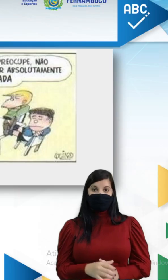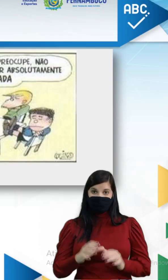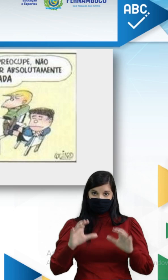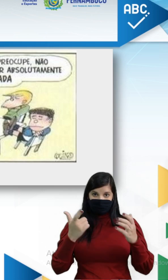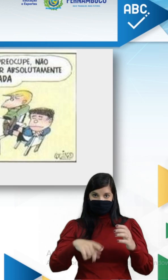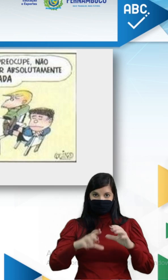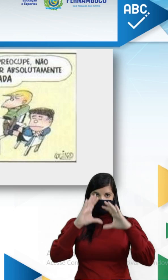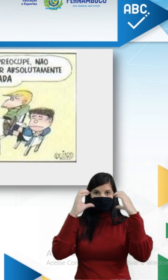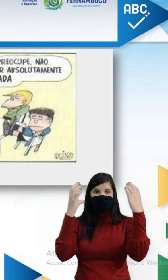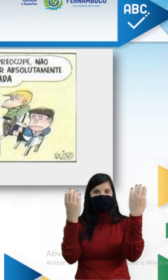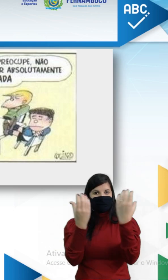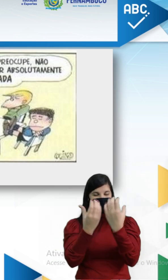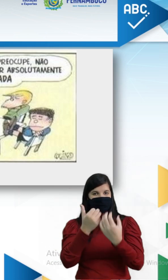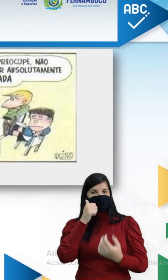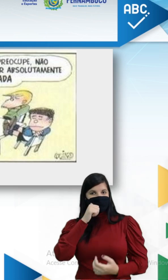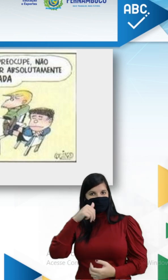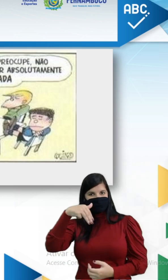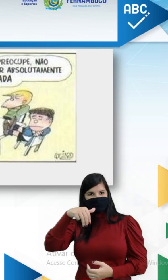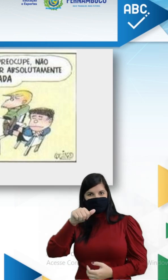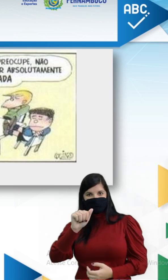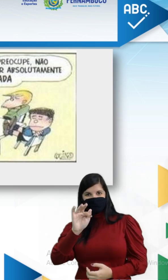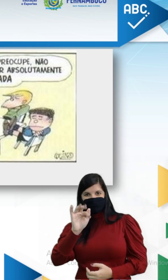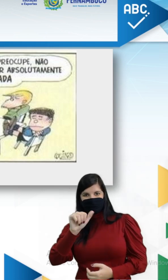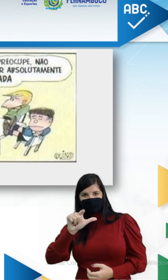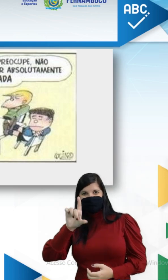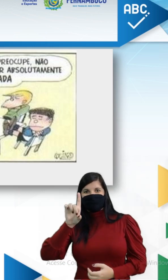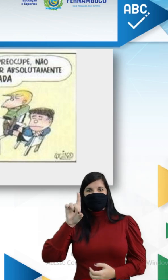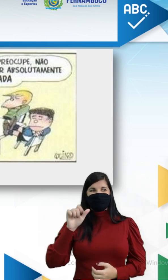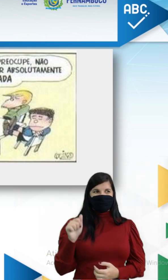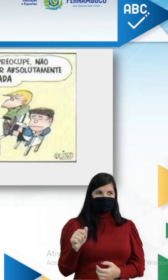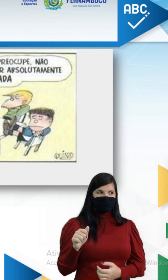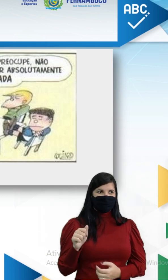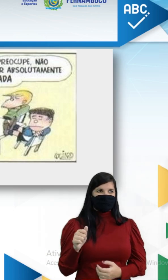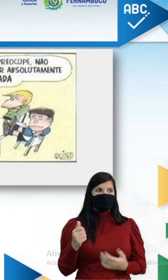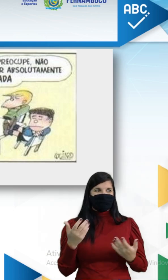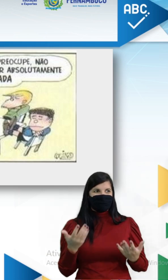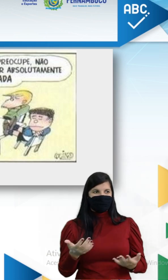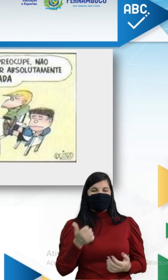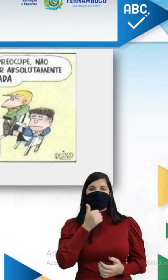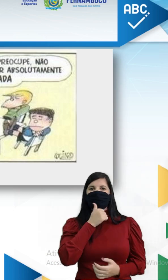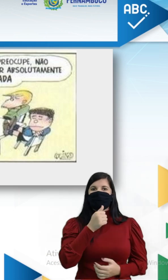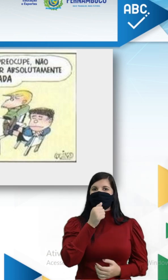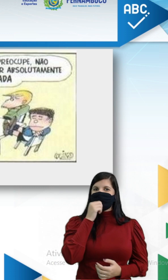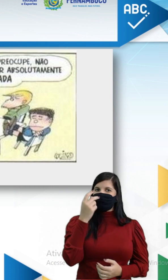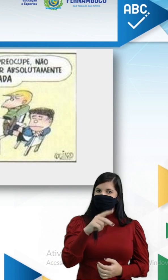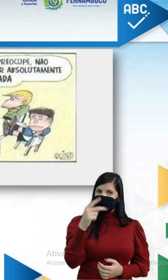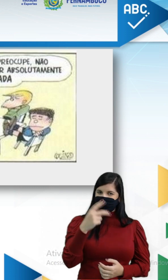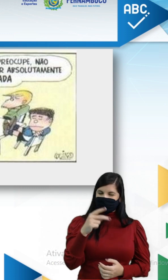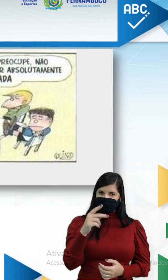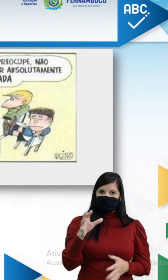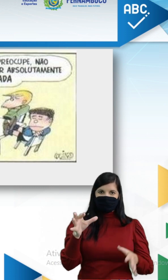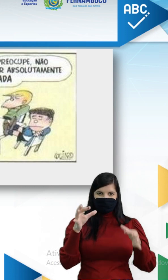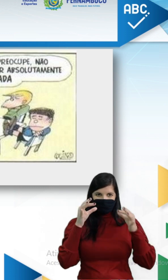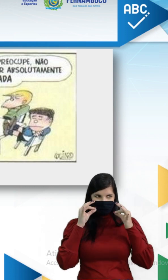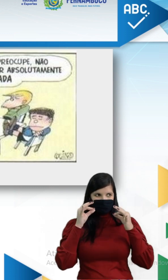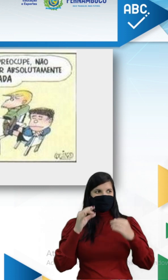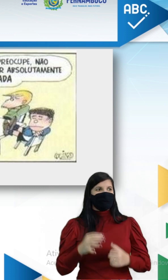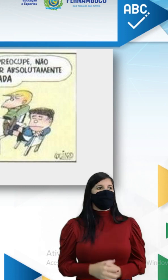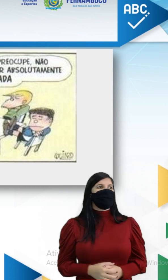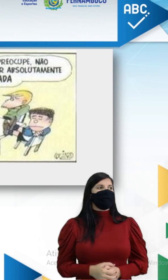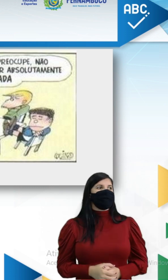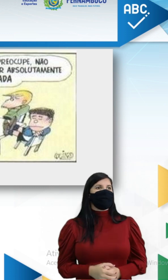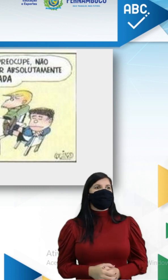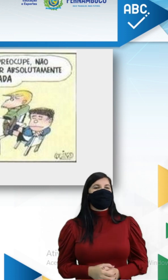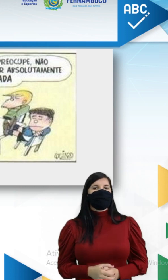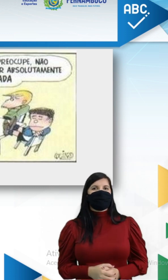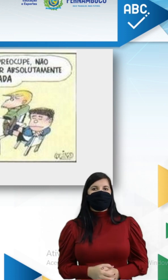tirinha de Mafalda. Vamos ver. Aqui nós temos Mafalda com a mãe dela. Prestem bem atenção